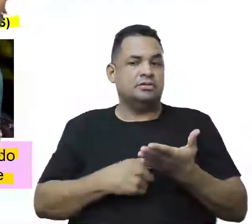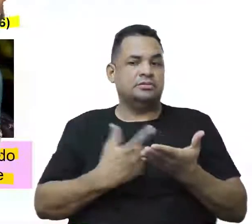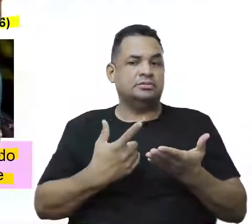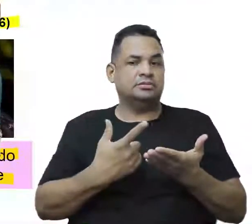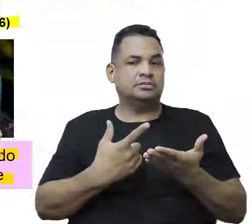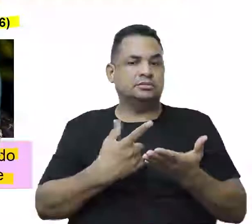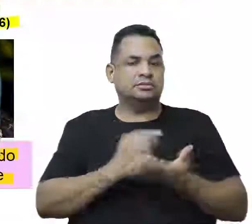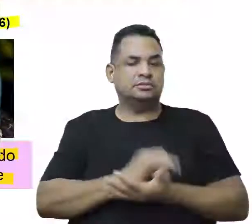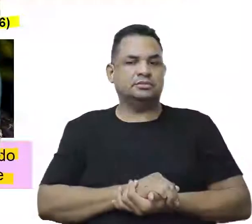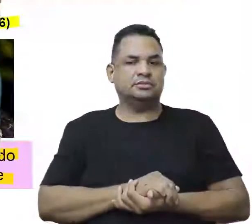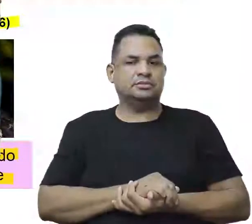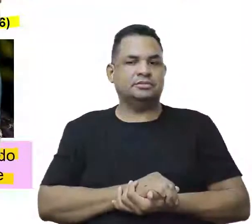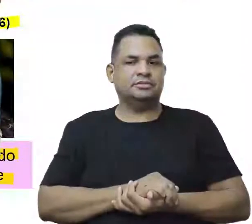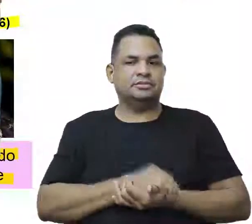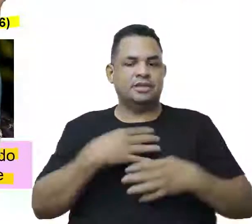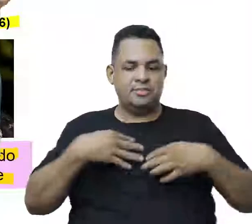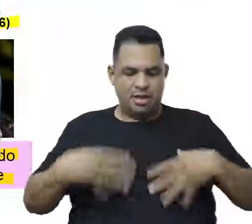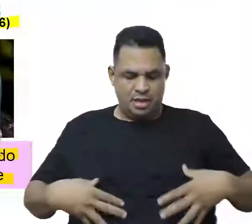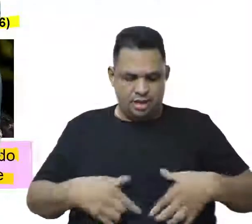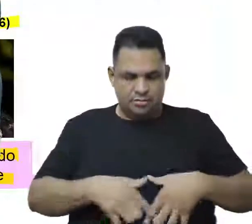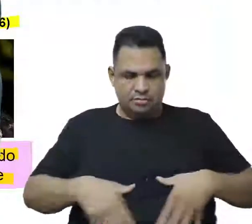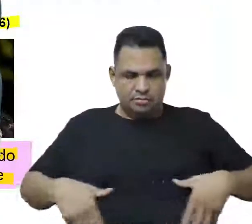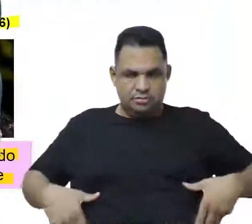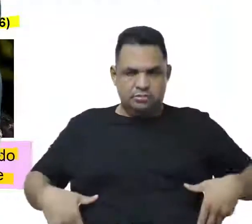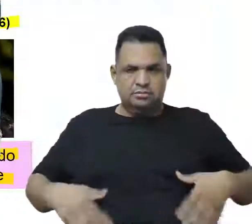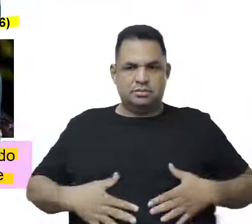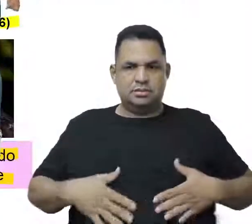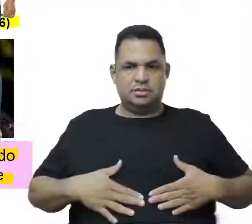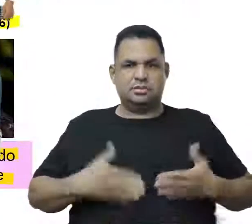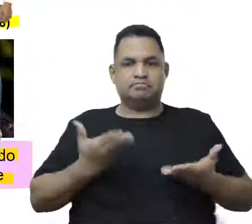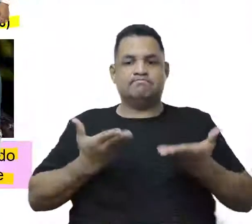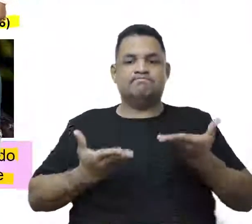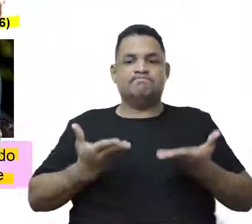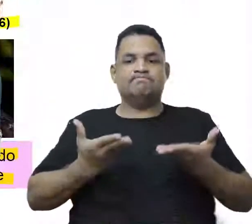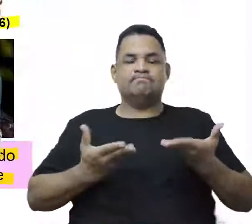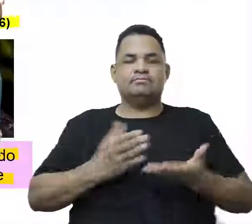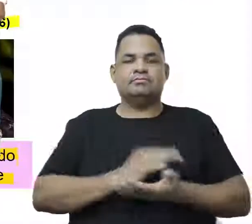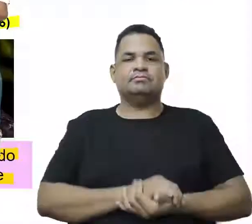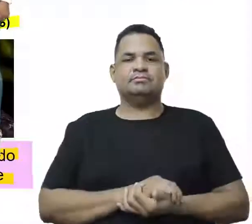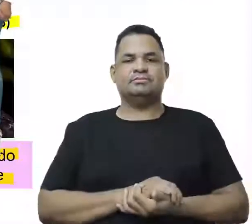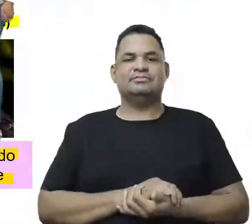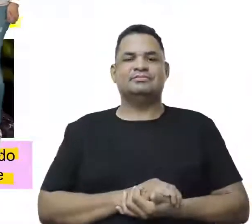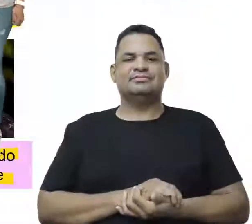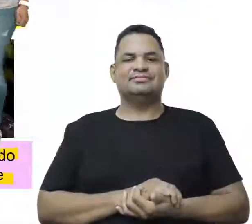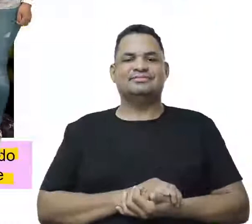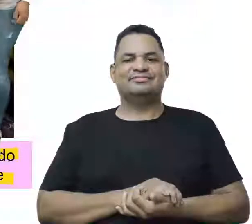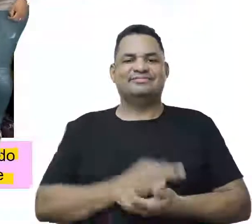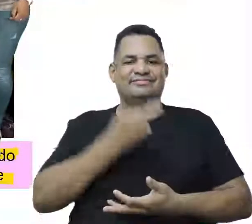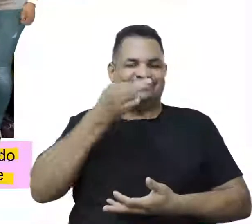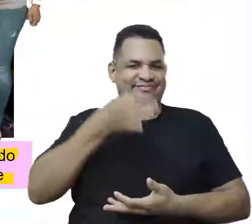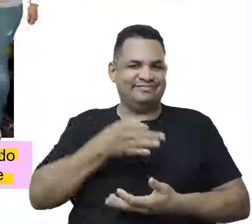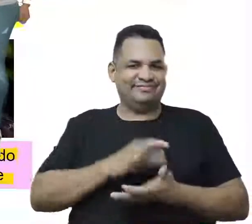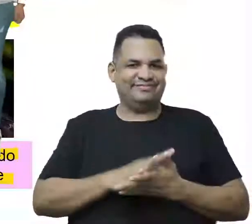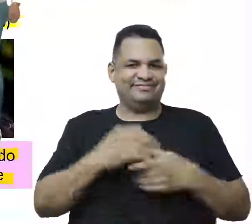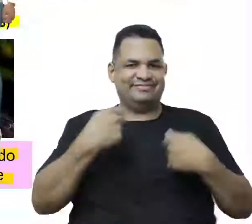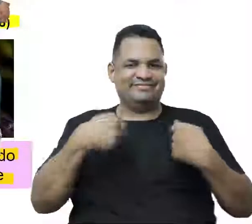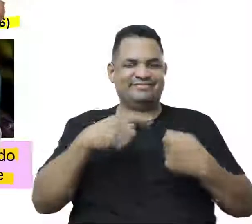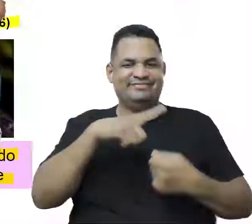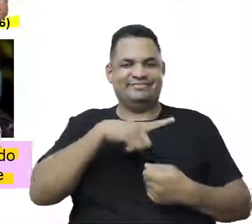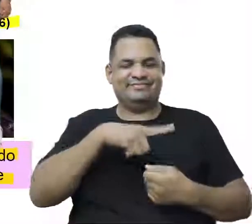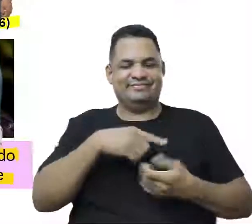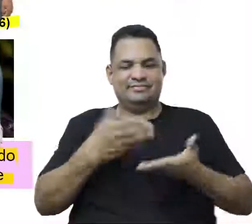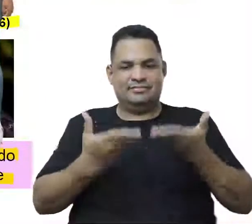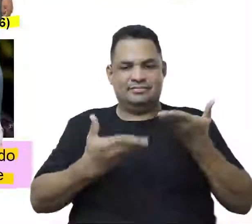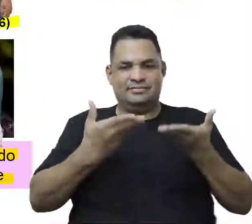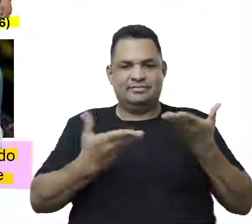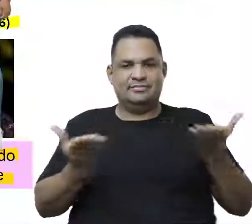expressa a minha camiseta, né? A questão do equilíbrio. Exato. Não foi combinado. Exato. Então precisa ter o equilíbrio